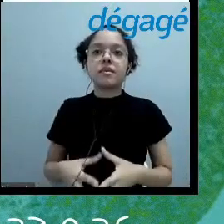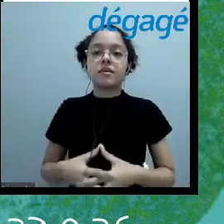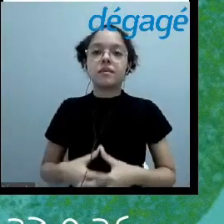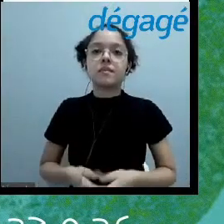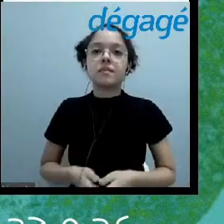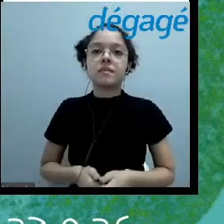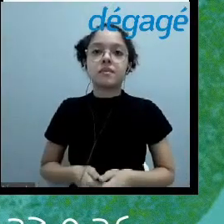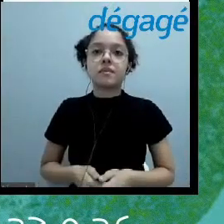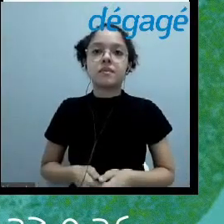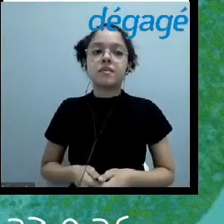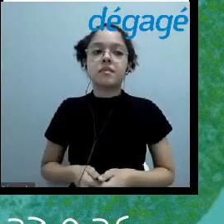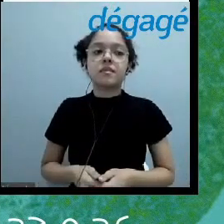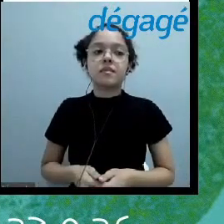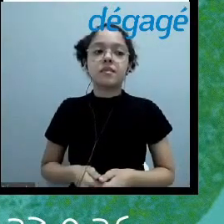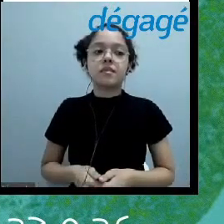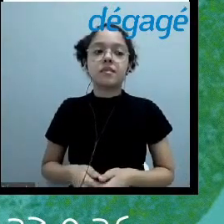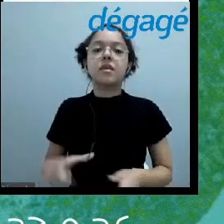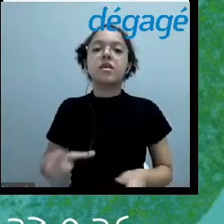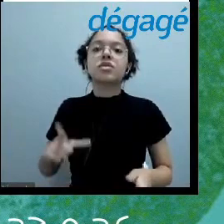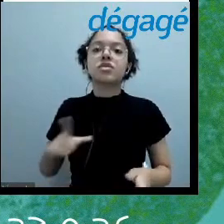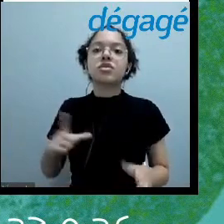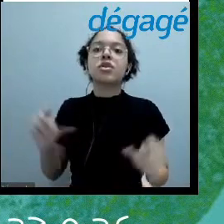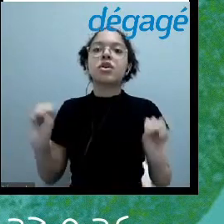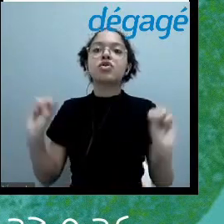E tínhamos shows também, né? Assim,